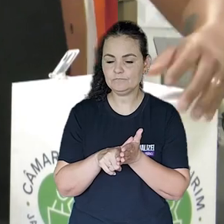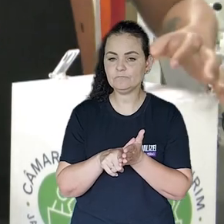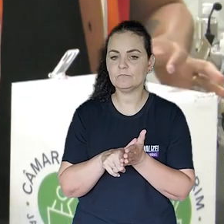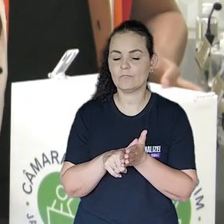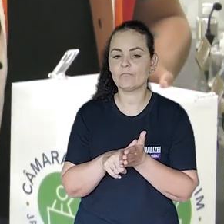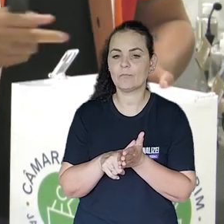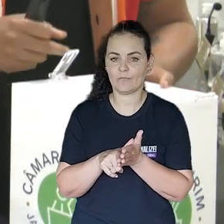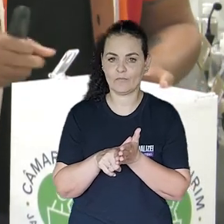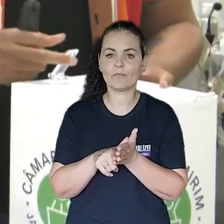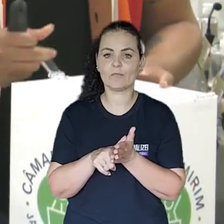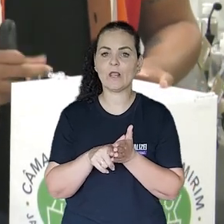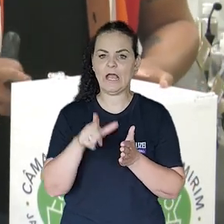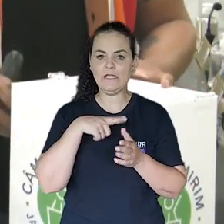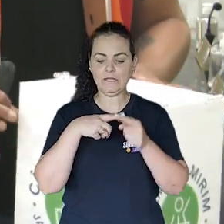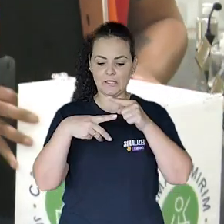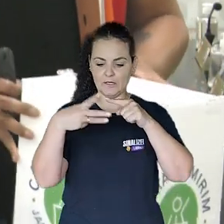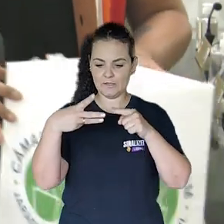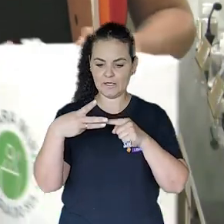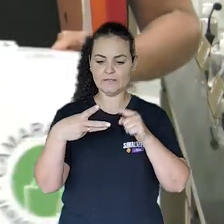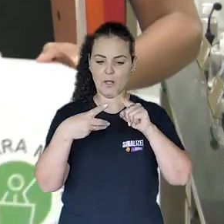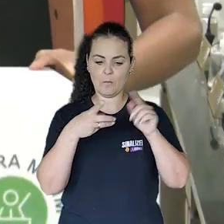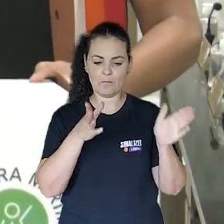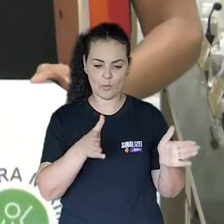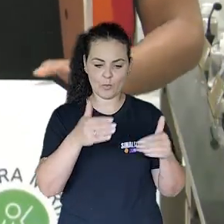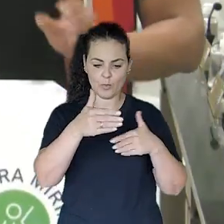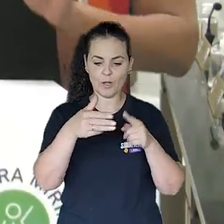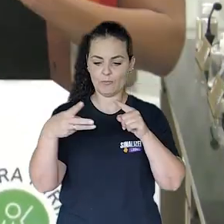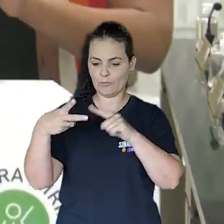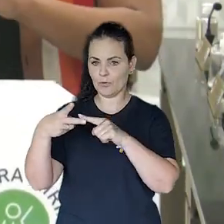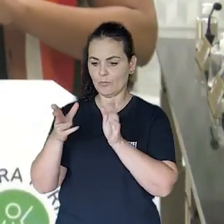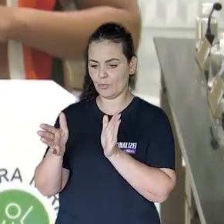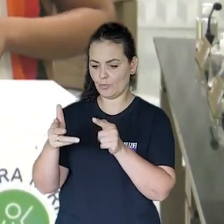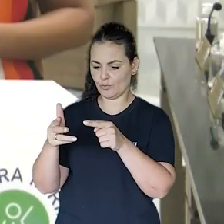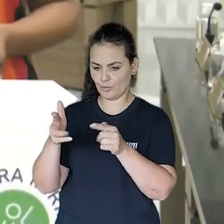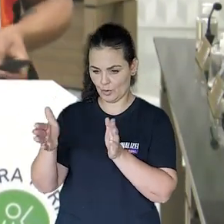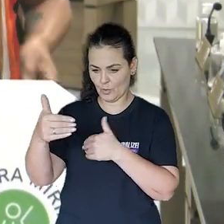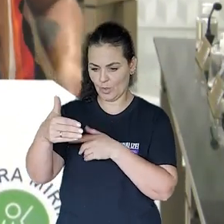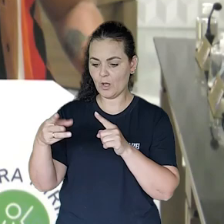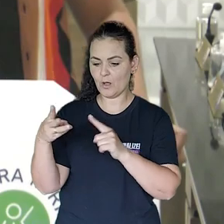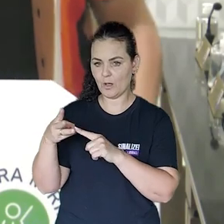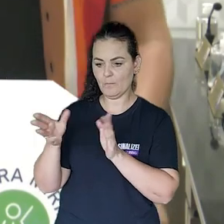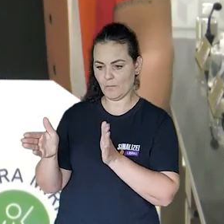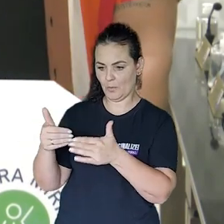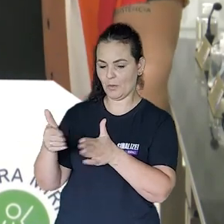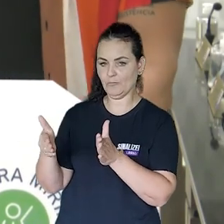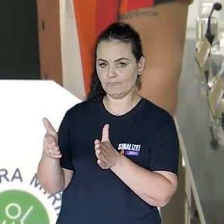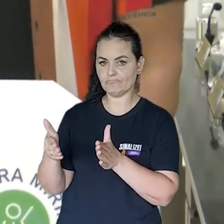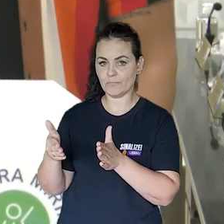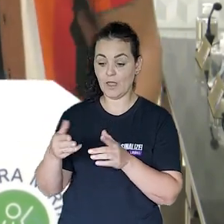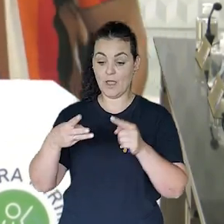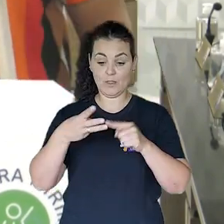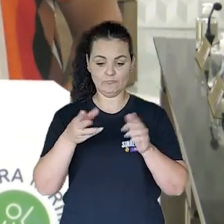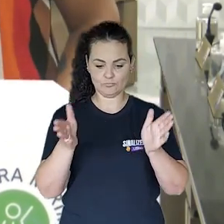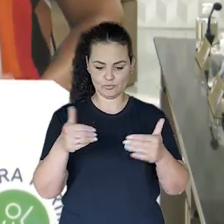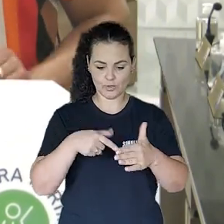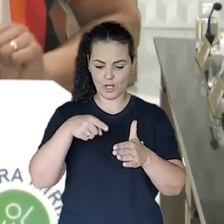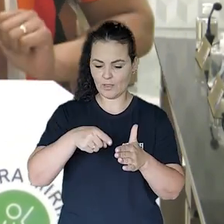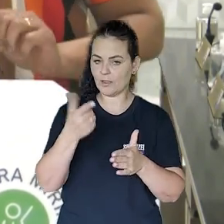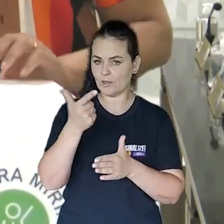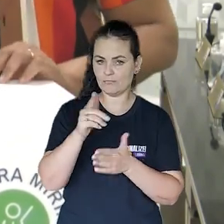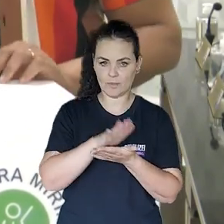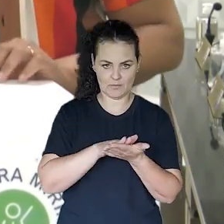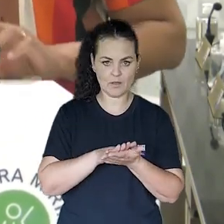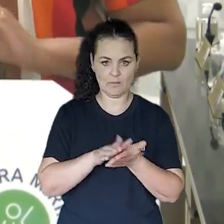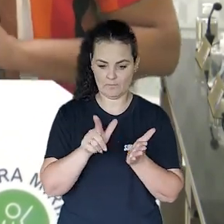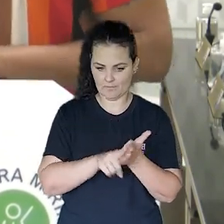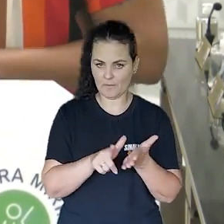papeizinhos daqui das urnas anteriores e isso. Transportamos para lá, e lendo tirar, o nome das escolas, isso né? Mesmo. Muito bem, então vamos lá.